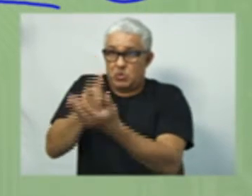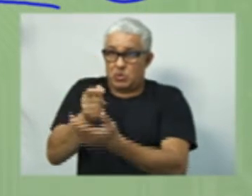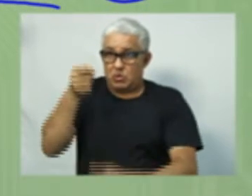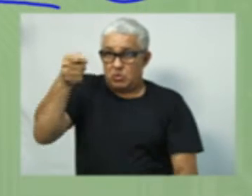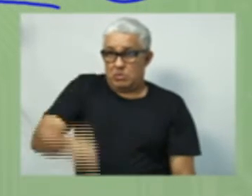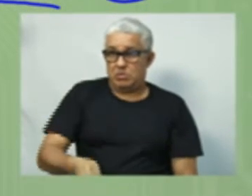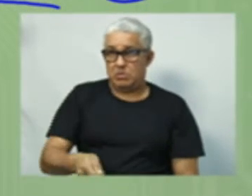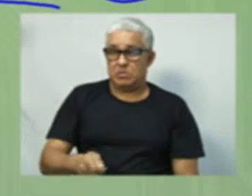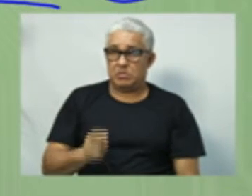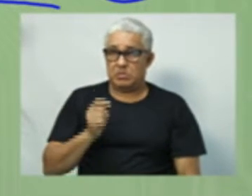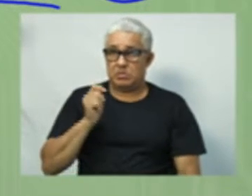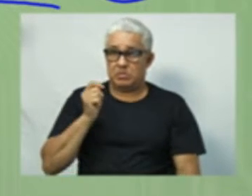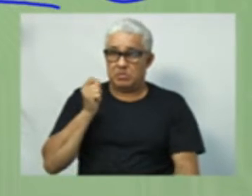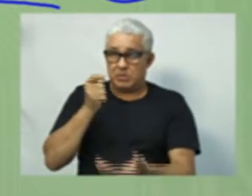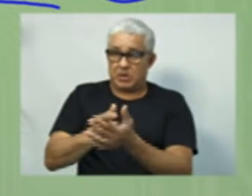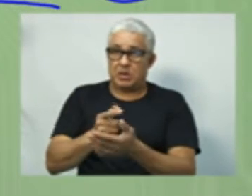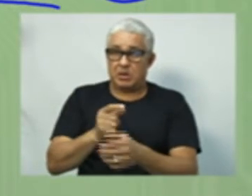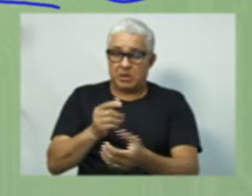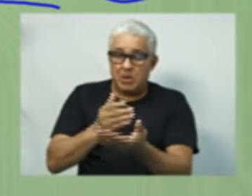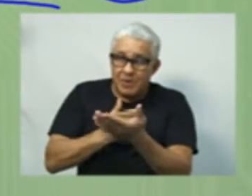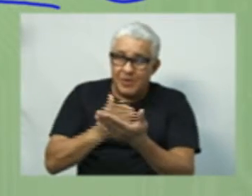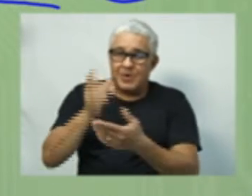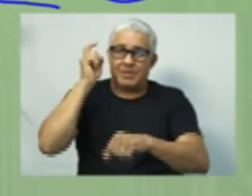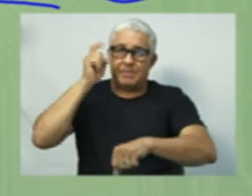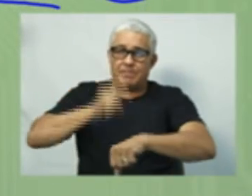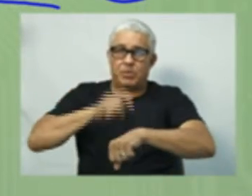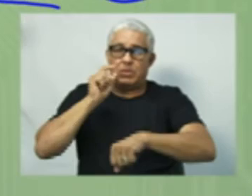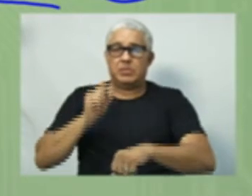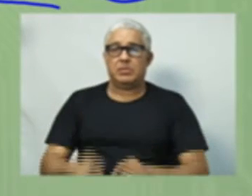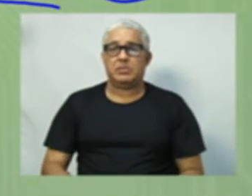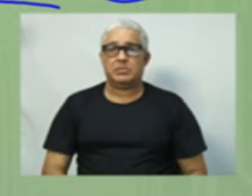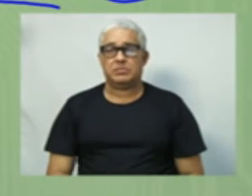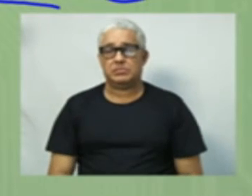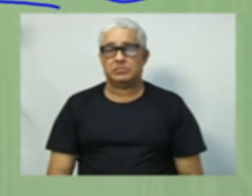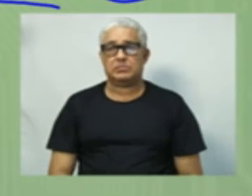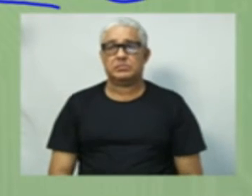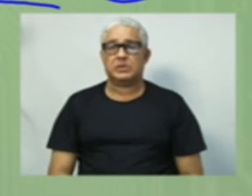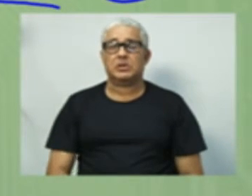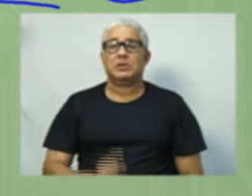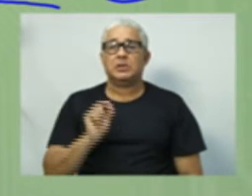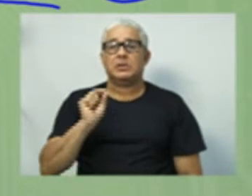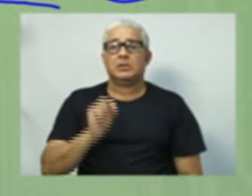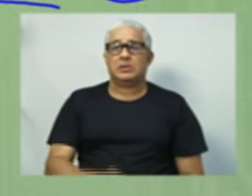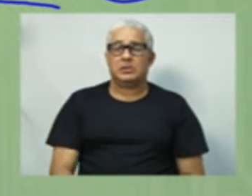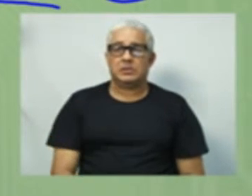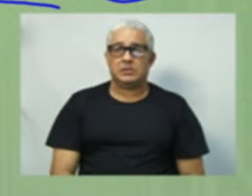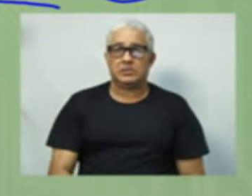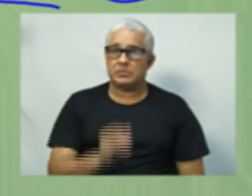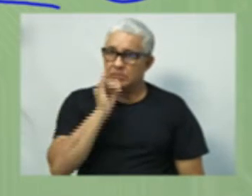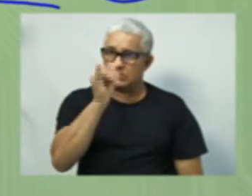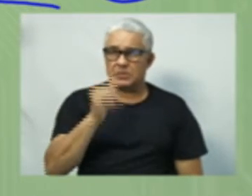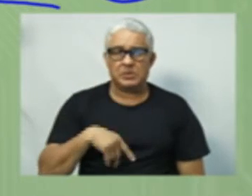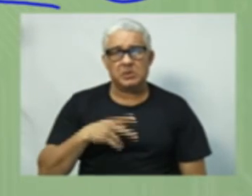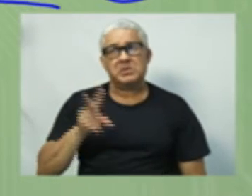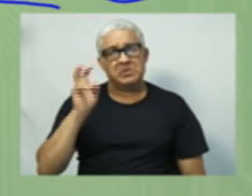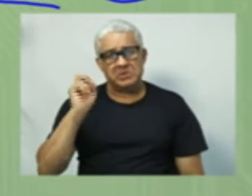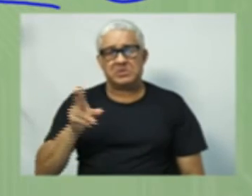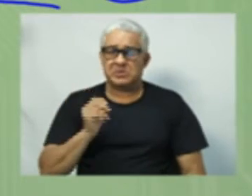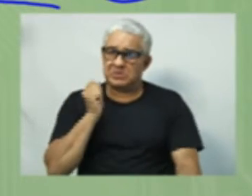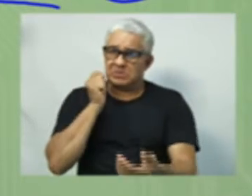que ter um momento inicial. Só o ponto de discutirmos, eu falar para você, não, eu vou comprar seu